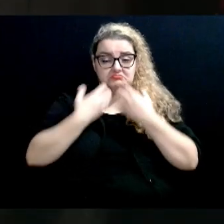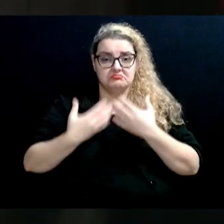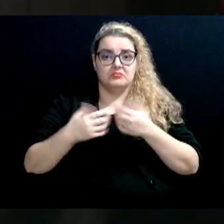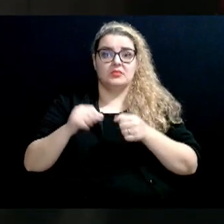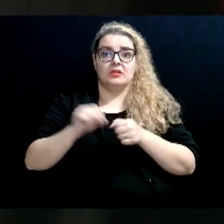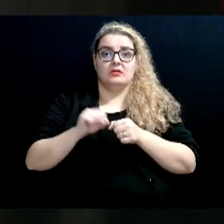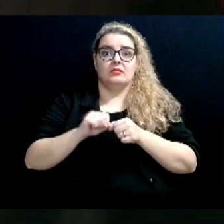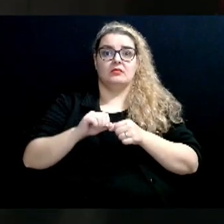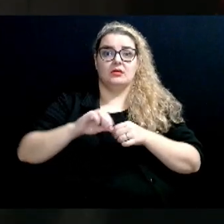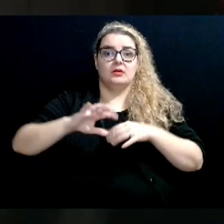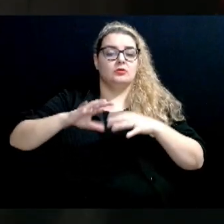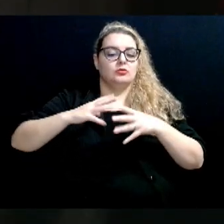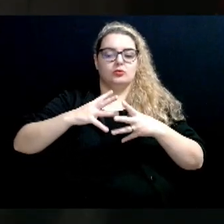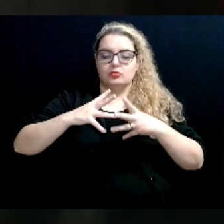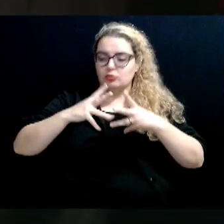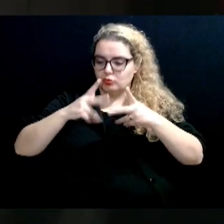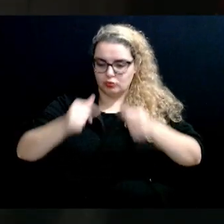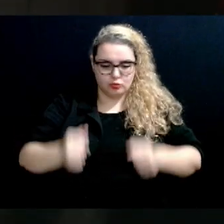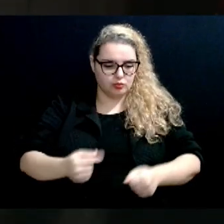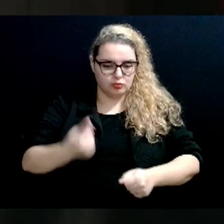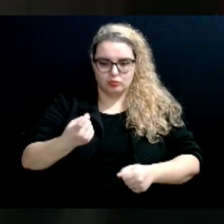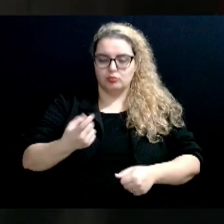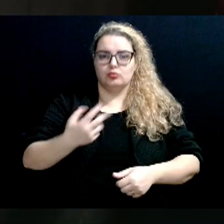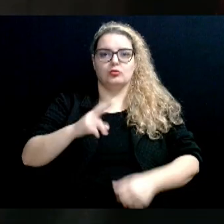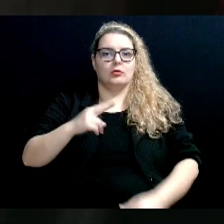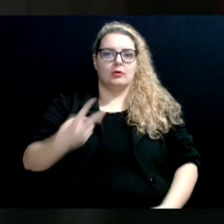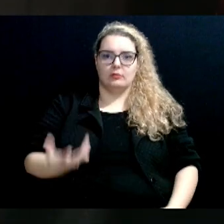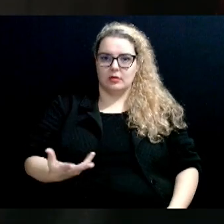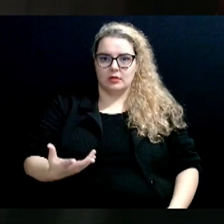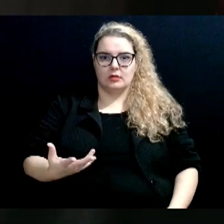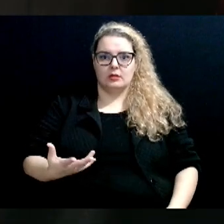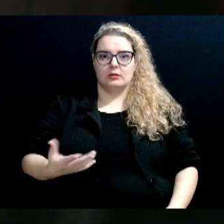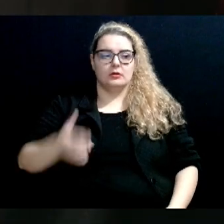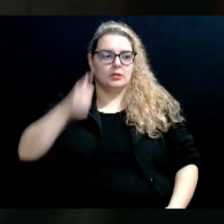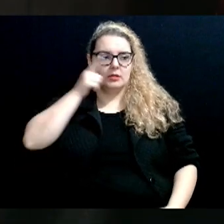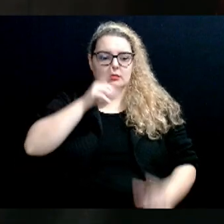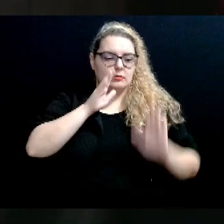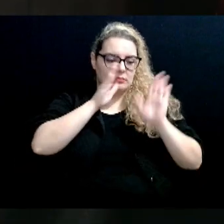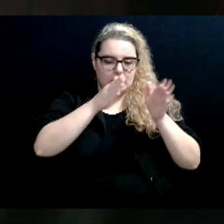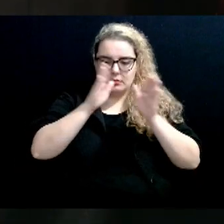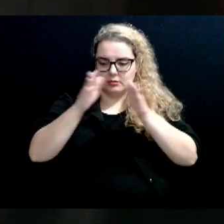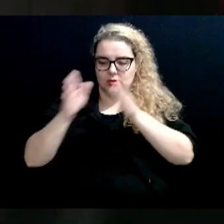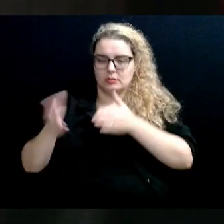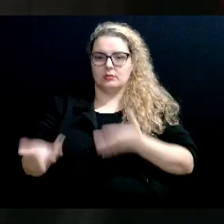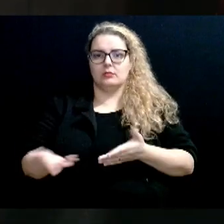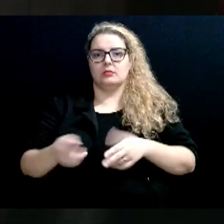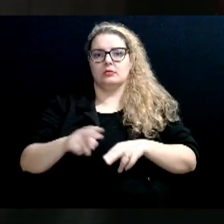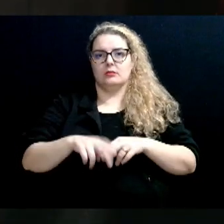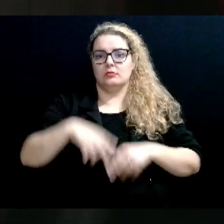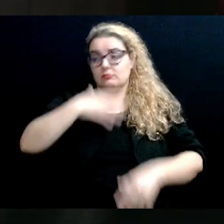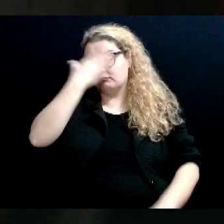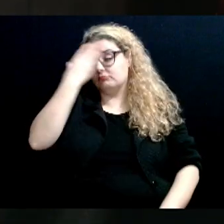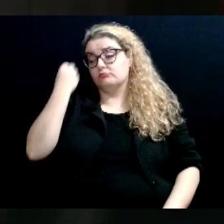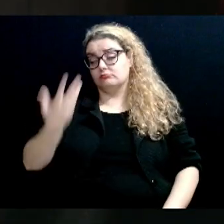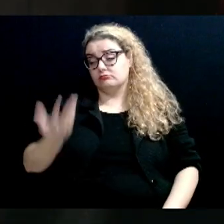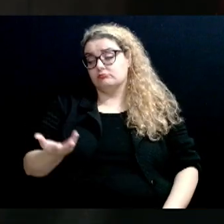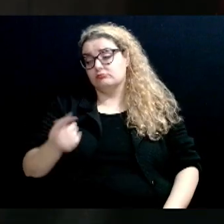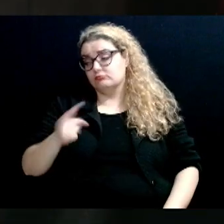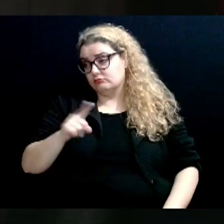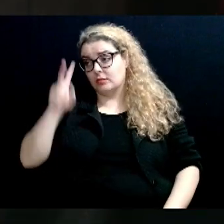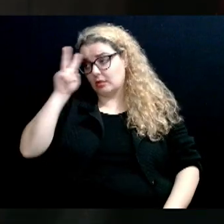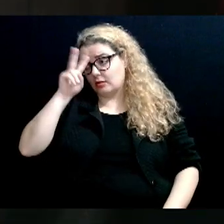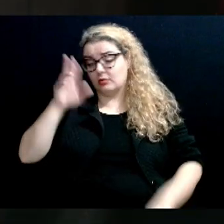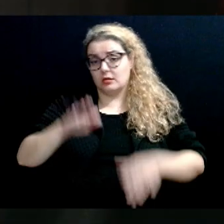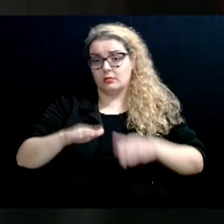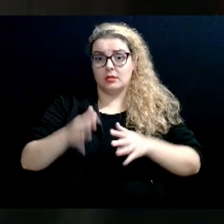né? Tudo em um tempo só. E aí, a gente não consegue focar. E é por isso que a gente não lembra, de repente, né? A questão